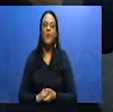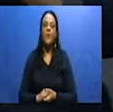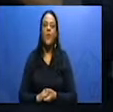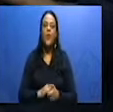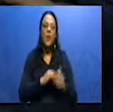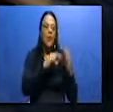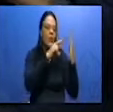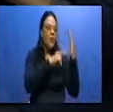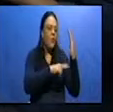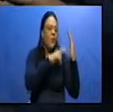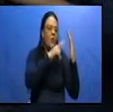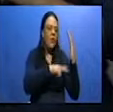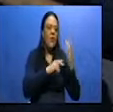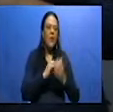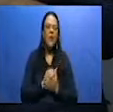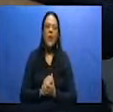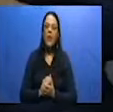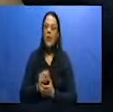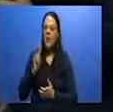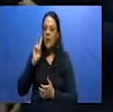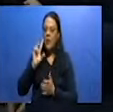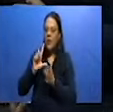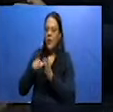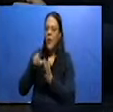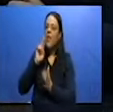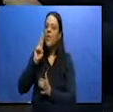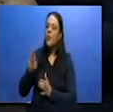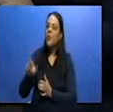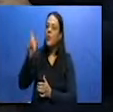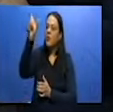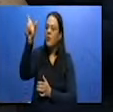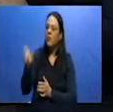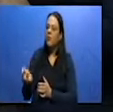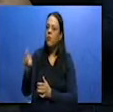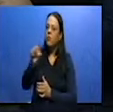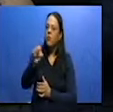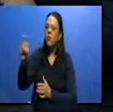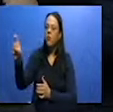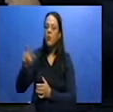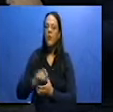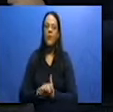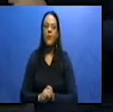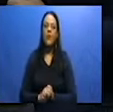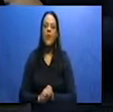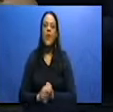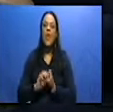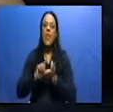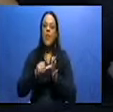preencher, vão fazer a cruzadinha e completar essa tabelinha.